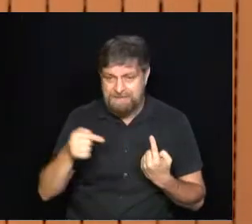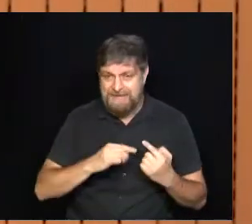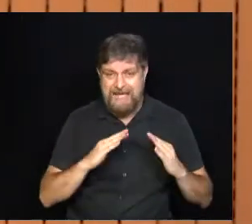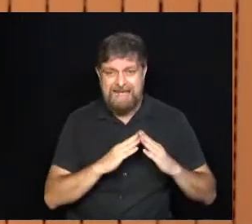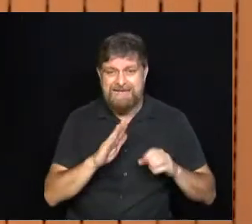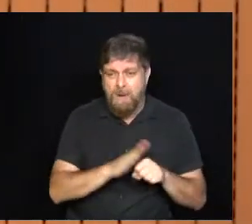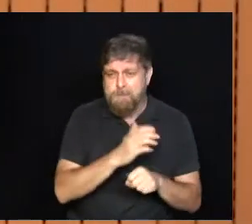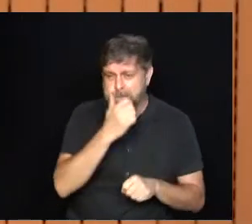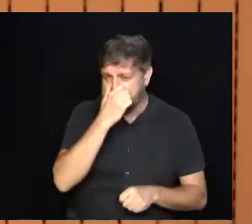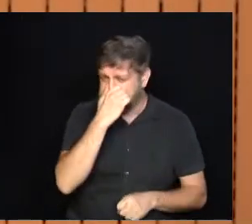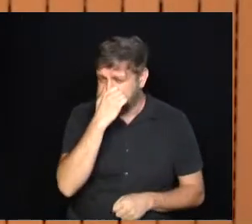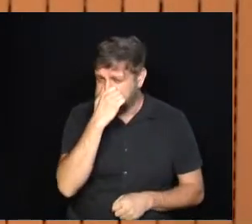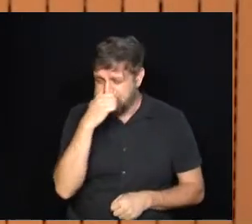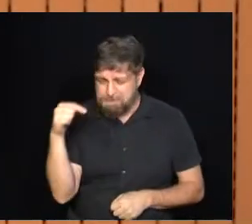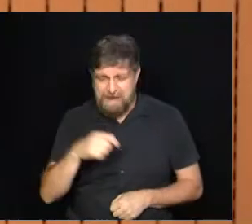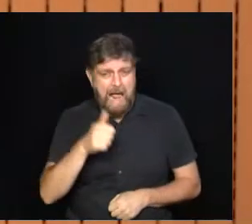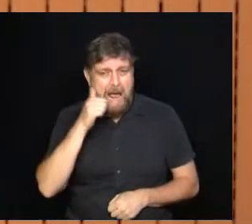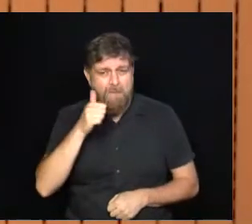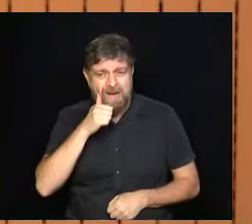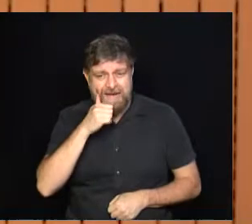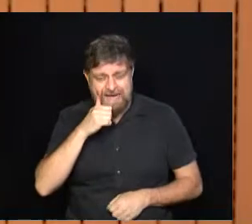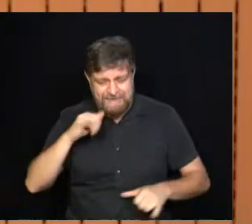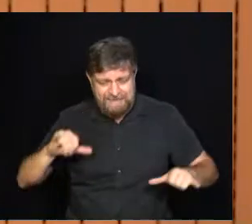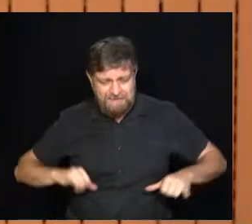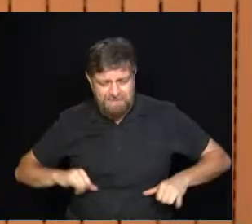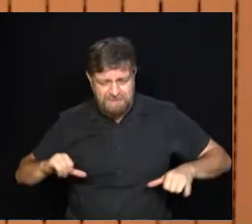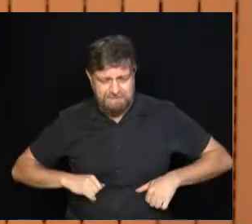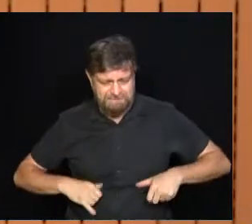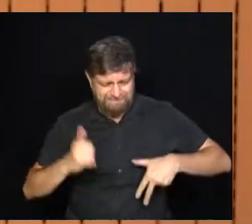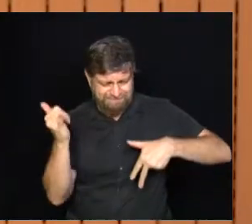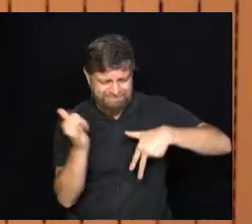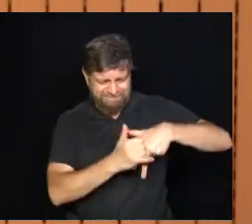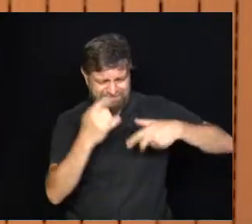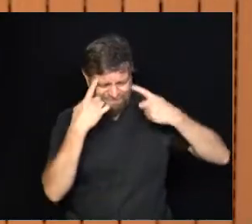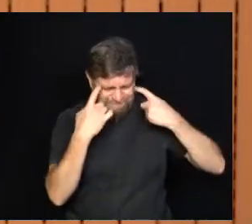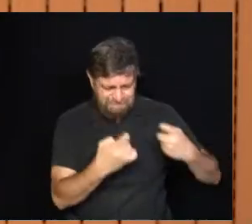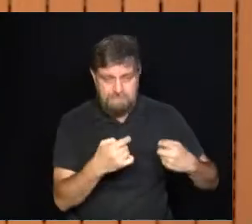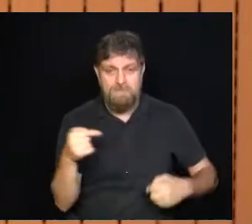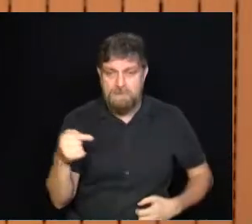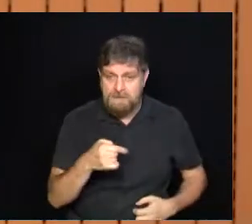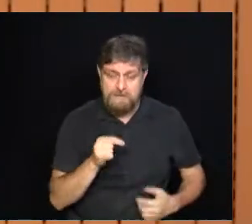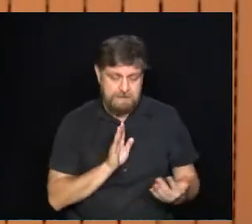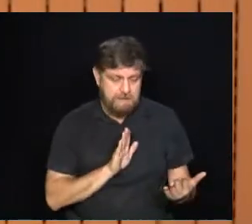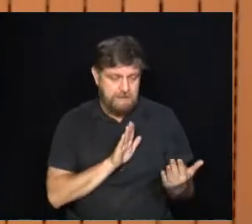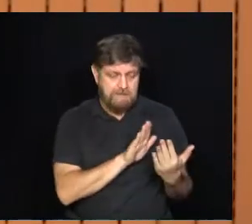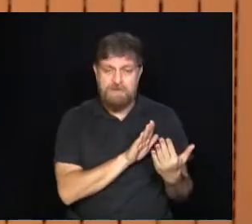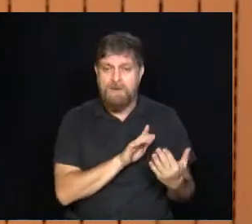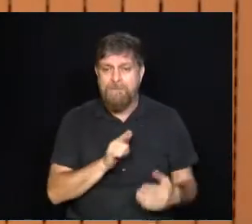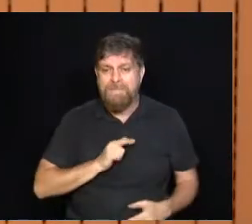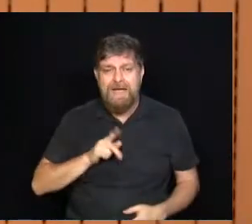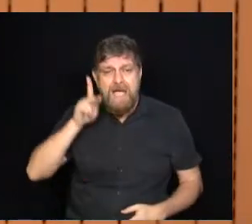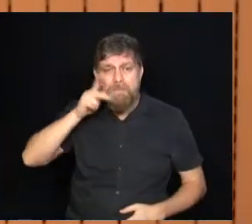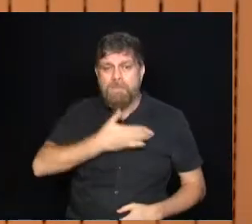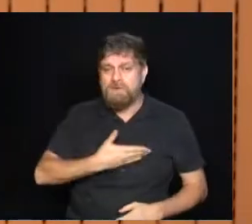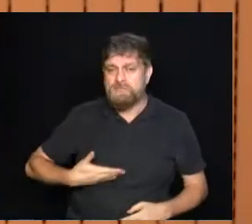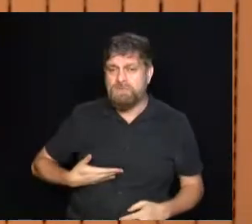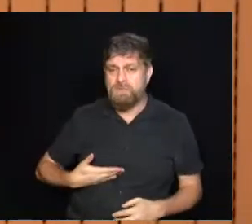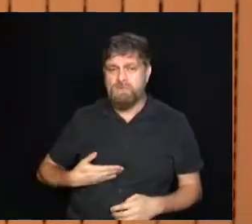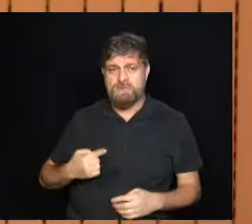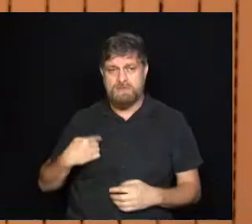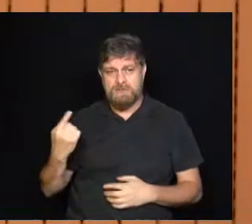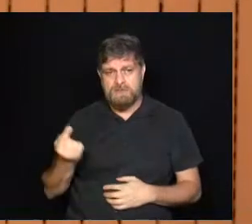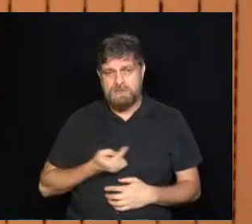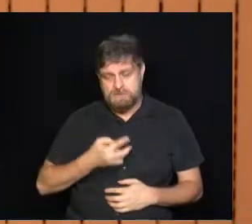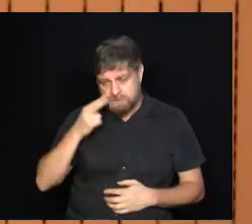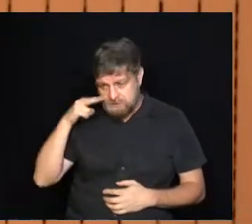cheia, vereador. Está cheia, as mulheres estão tendo os atendimentos, mas é uma política pública que a gente